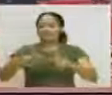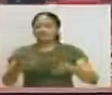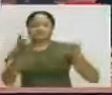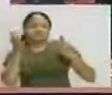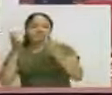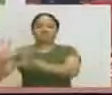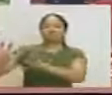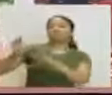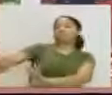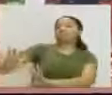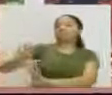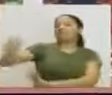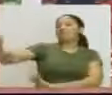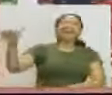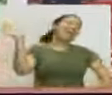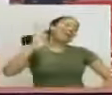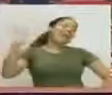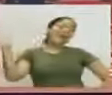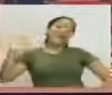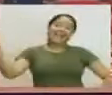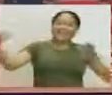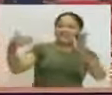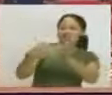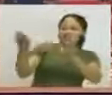até a próxima eleição.